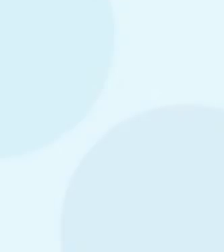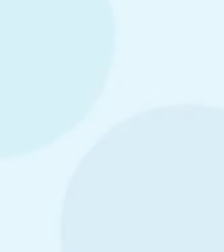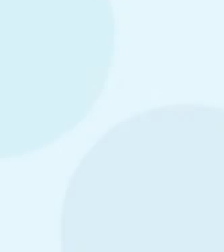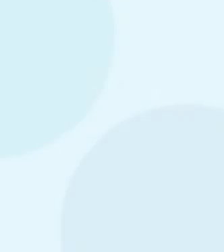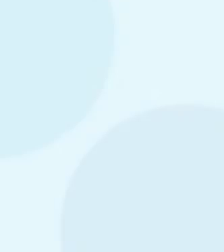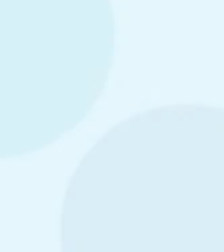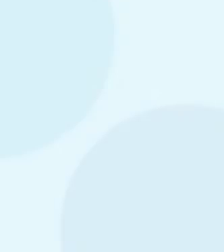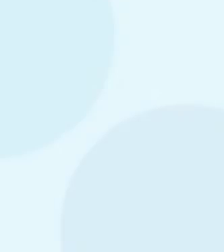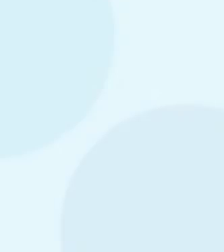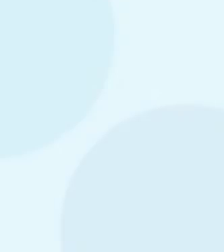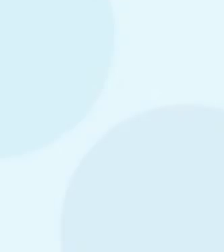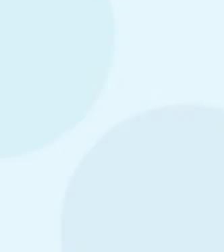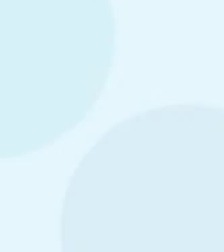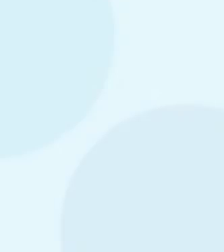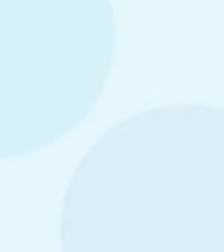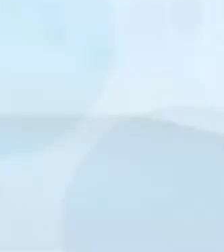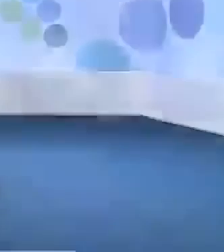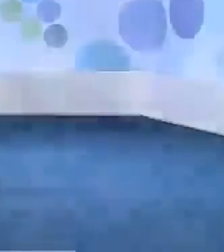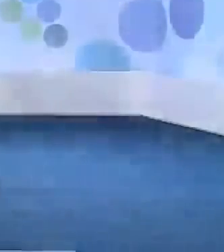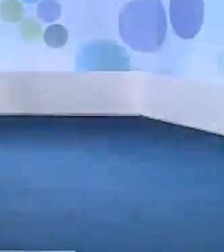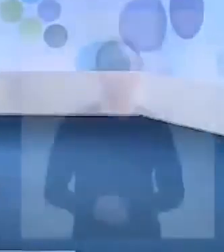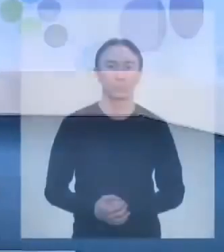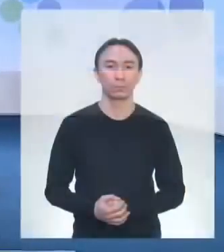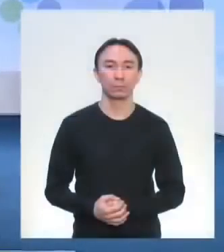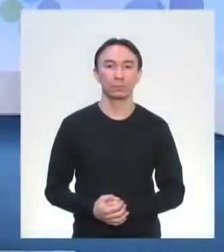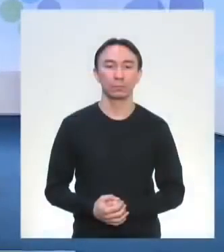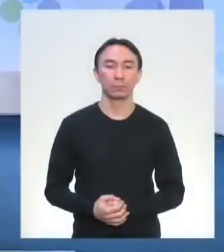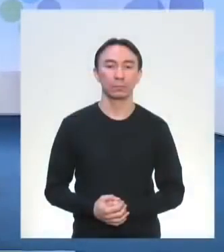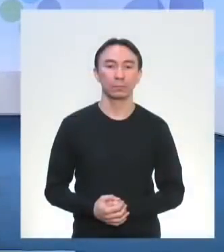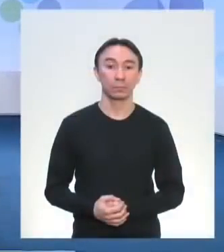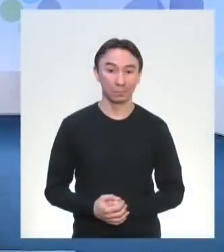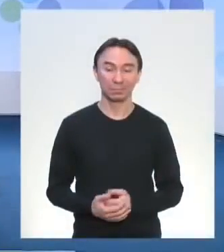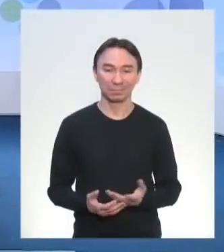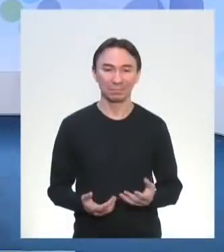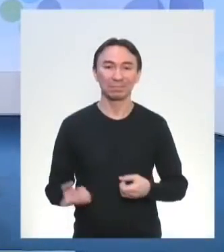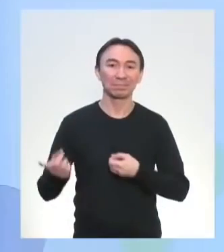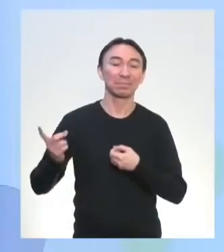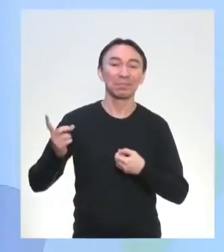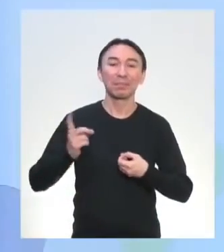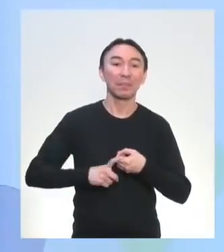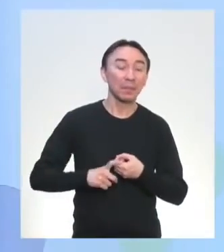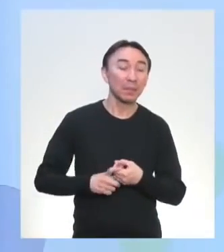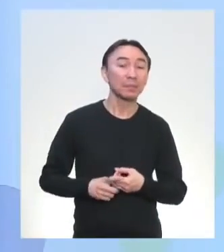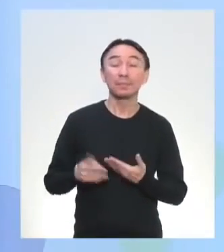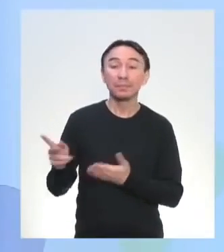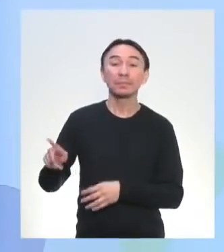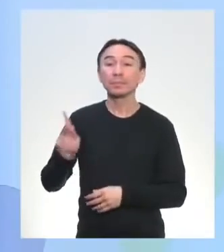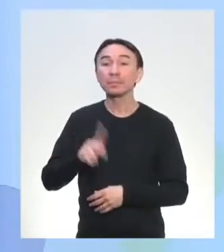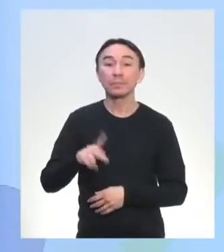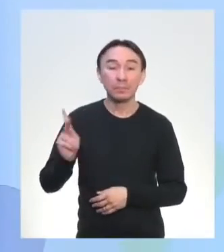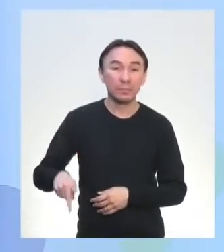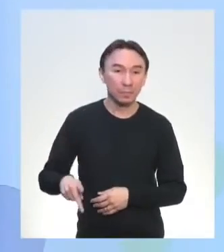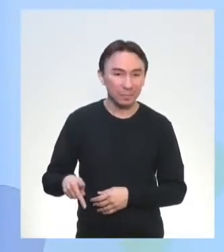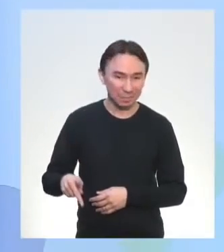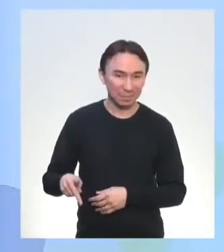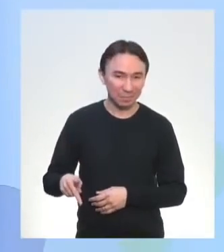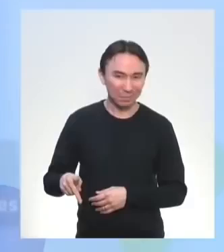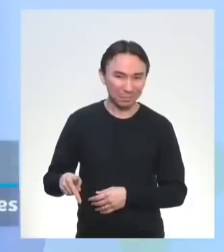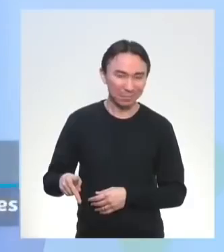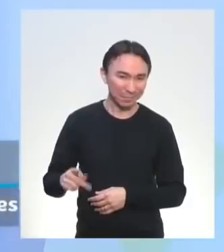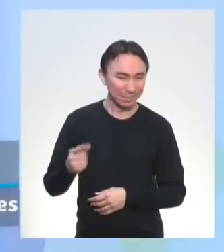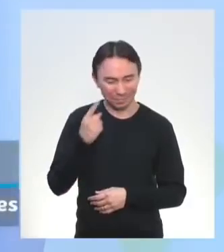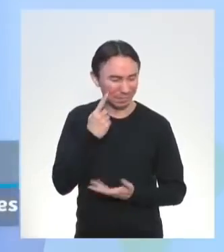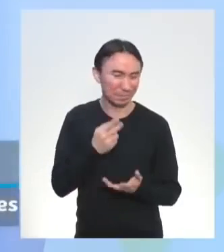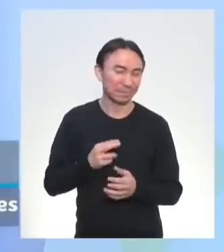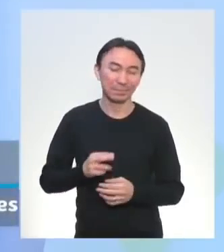fast. Cali boys got better. Voltando. Ok, o professor... Aqui muitas respostas,